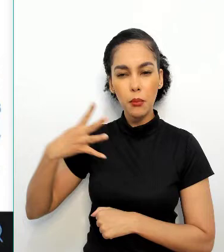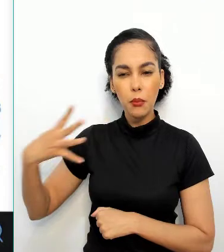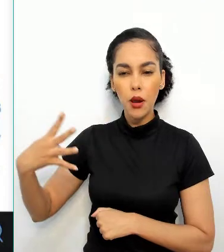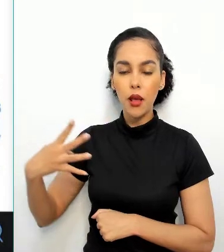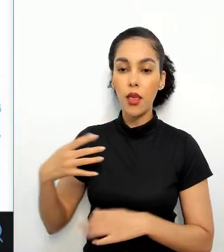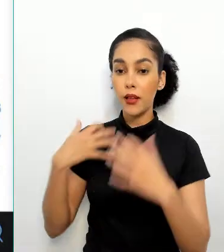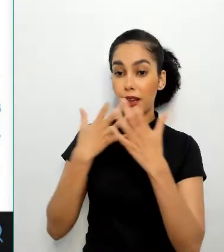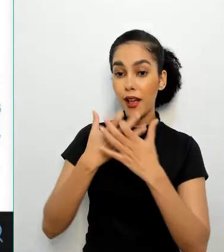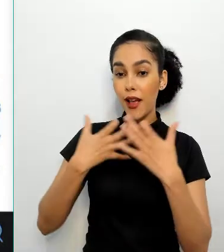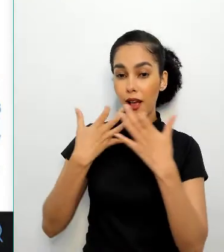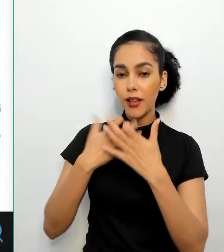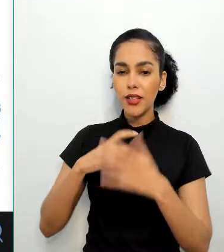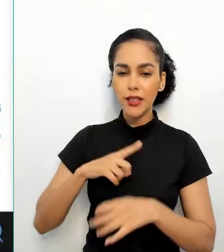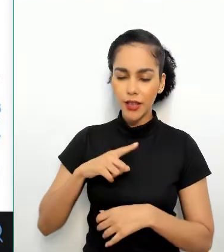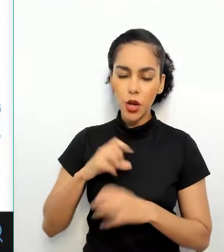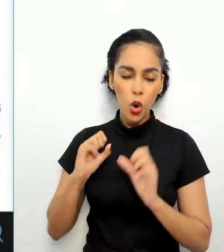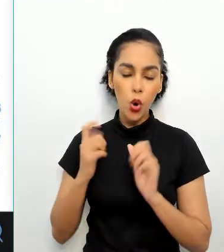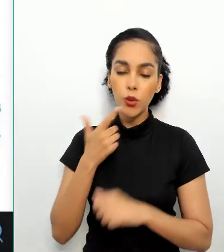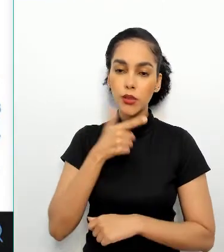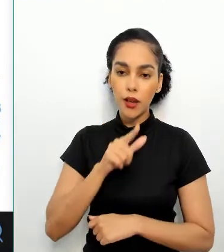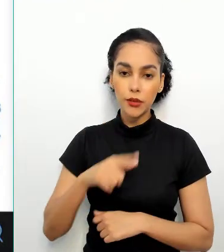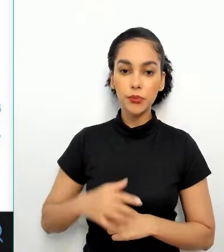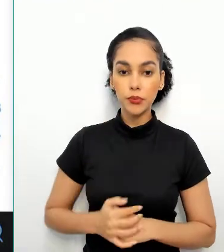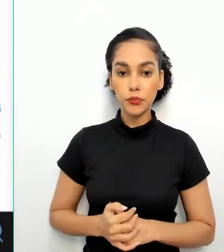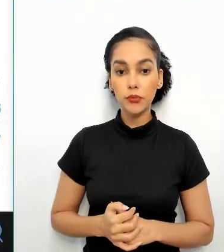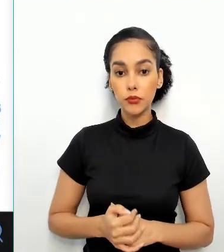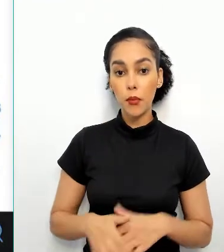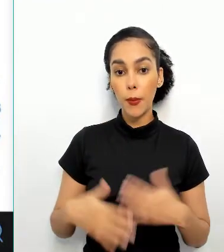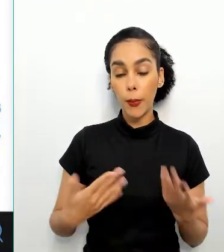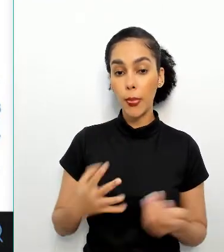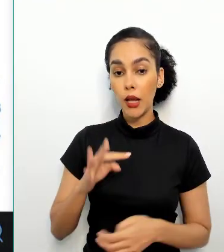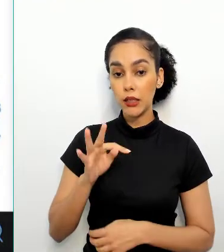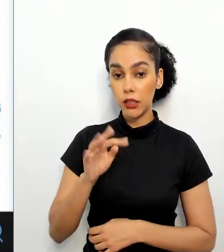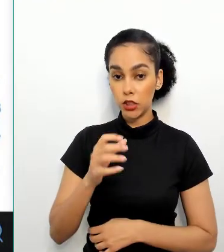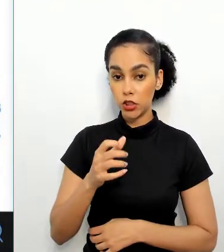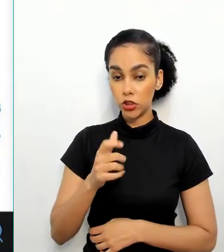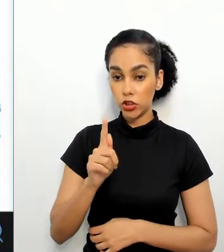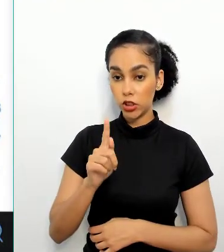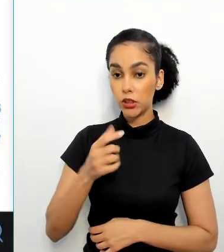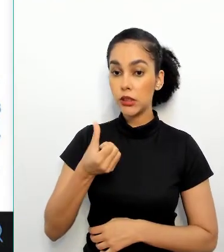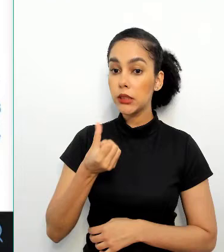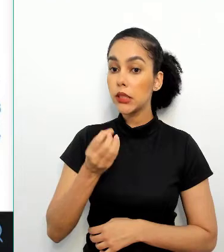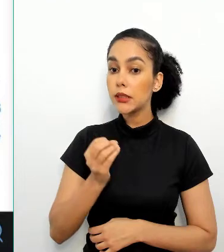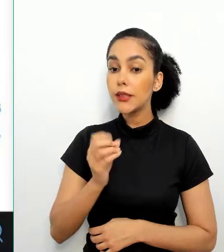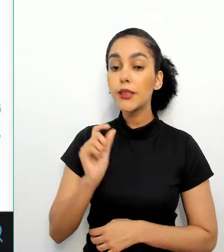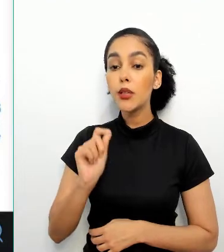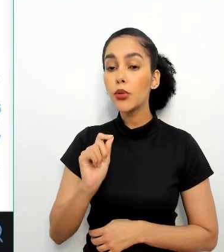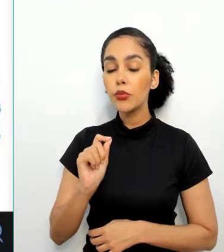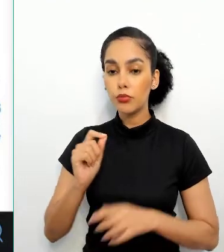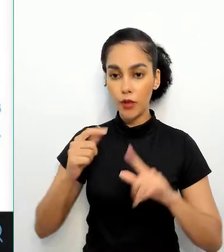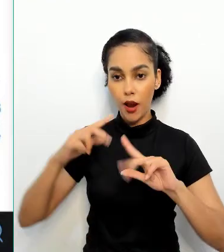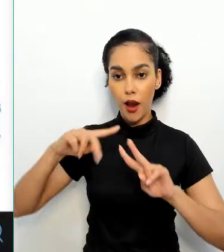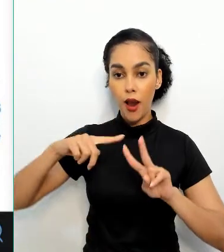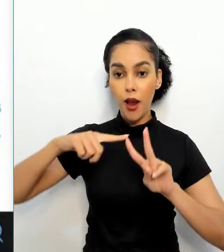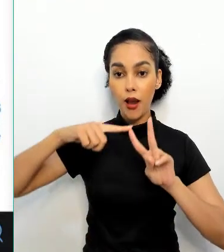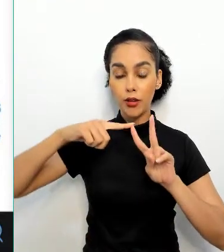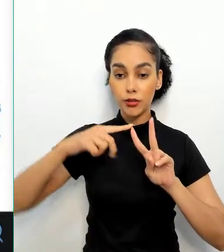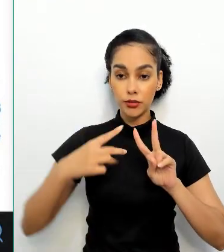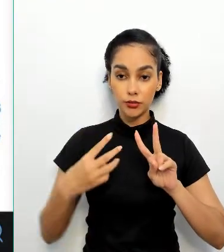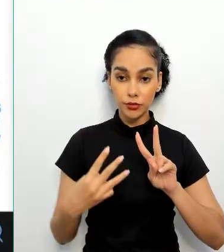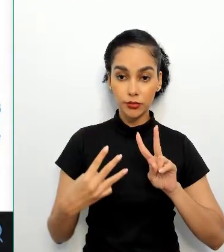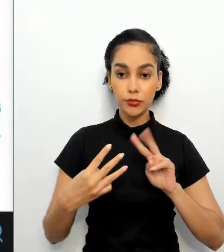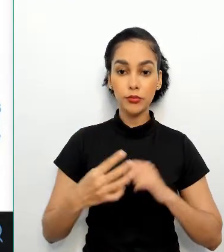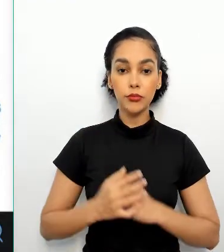canta aí até uma musiquinha e consegue completar toda a tabela. Tudo é válido. A tangente de 60 é raiz de 3. Depois tente relembrar aí, caso